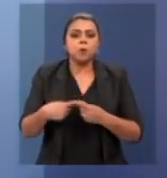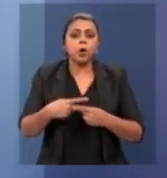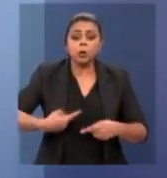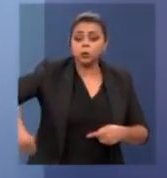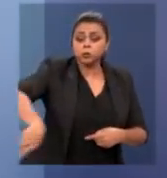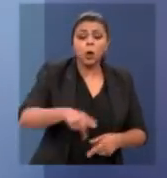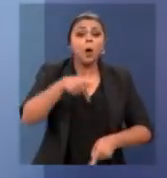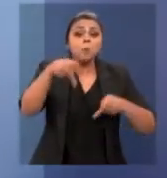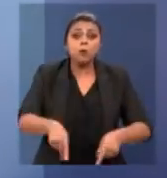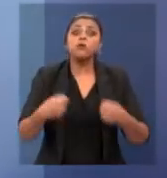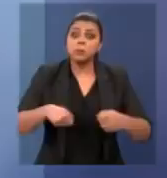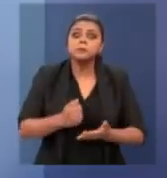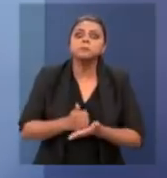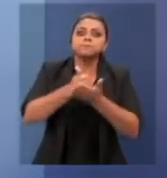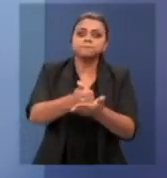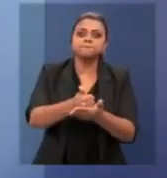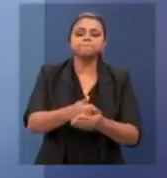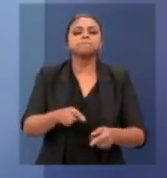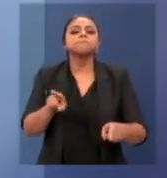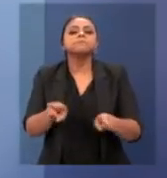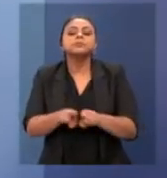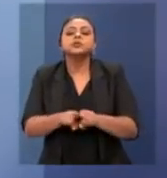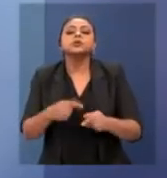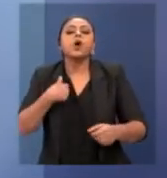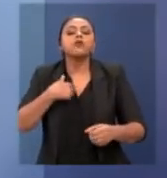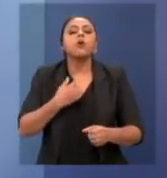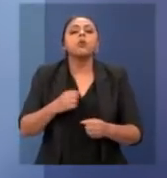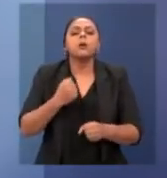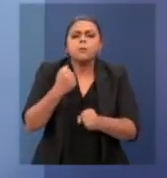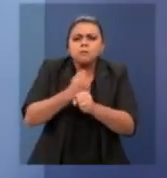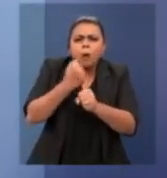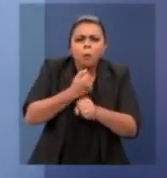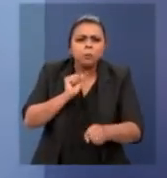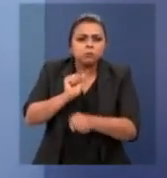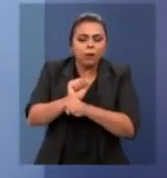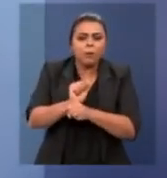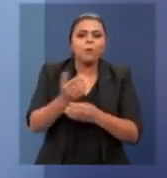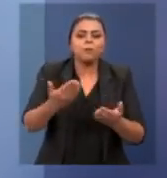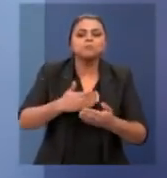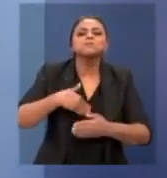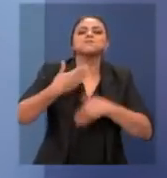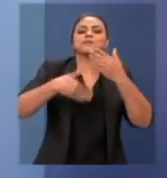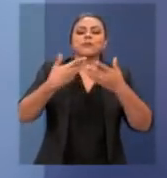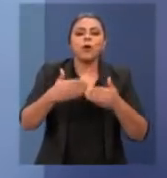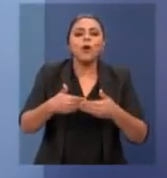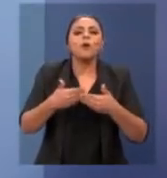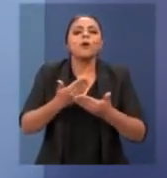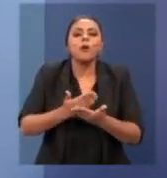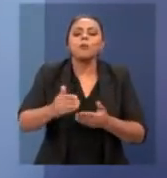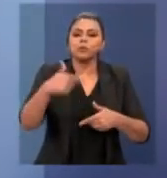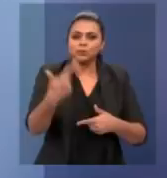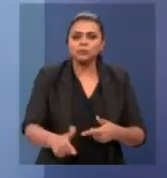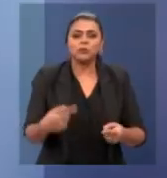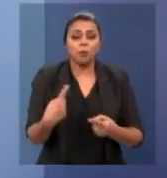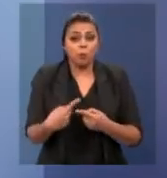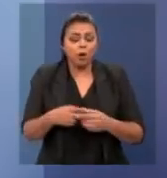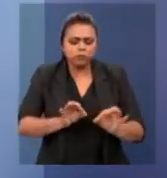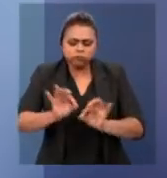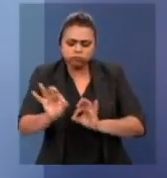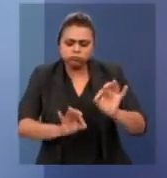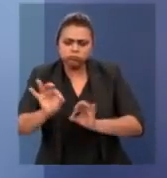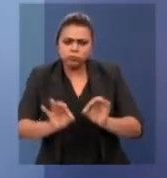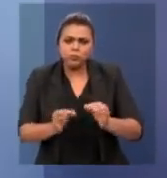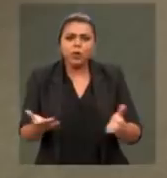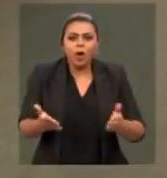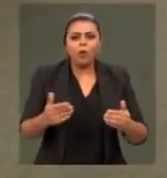de tanto apoio então nós vamos concluir as obras paradas vamos dar início a outras obras dentro desse estado que não deixamos organizado o